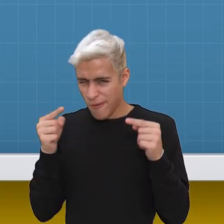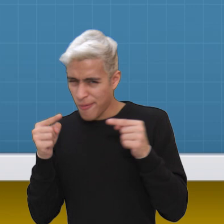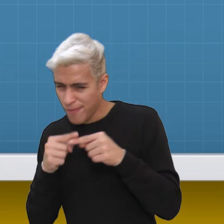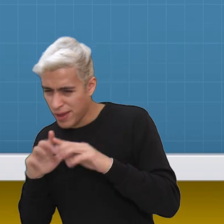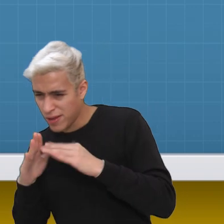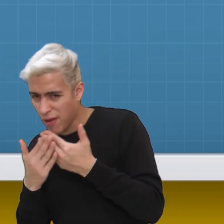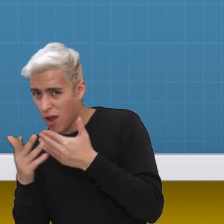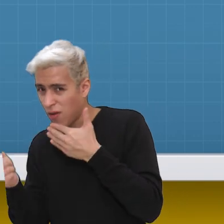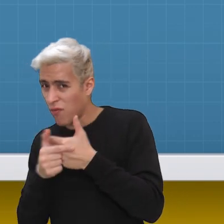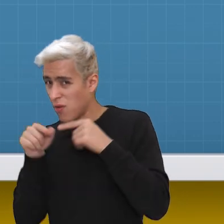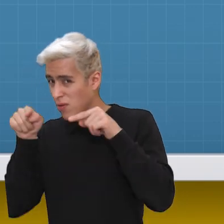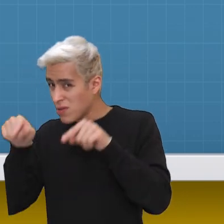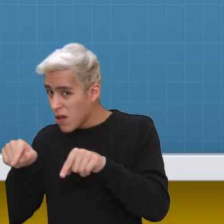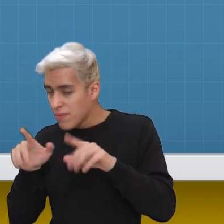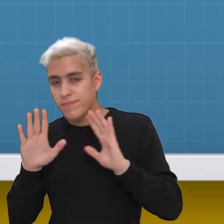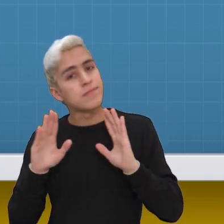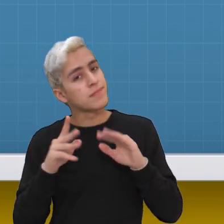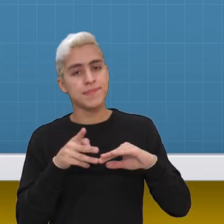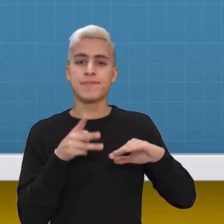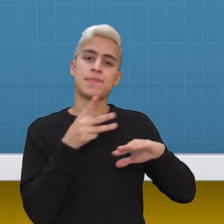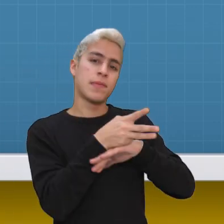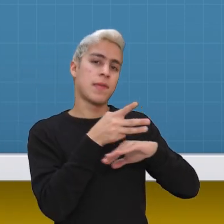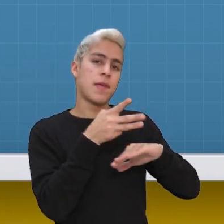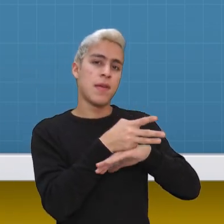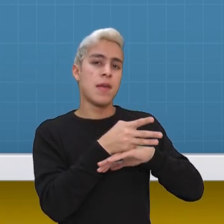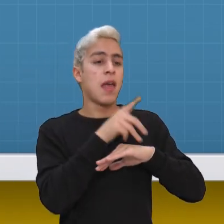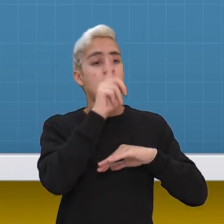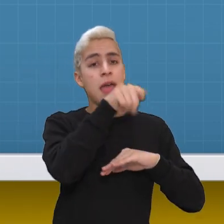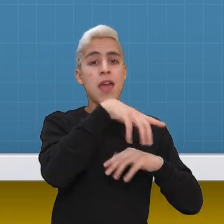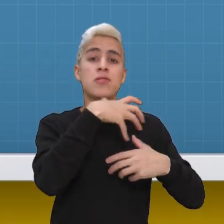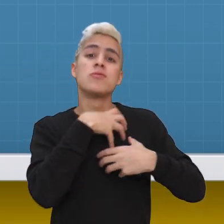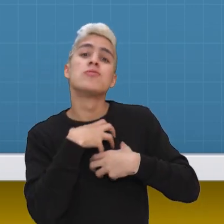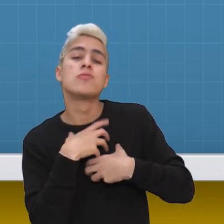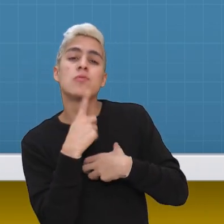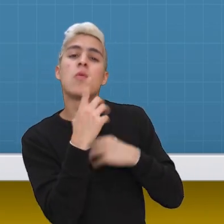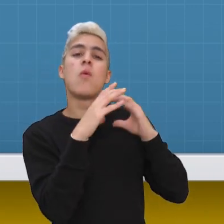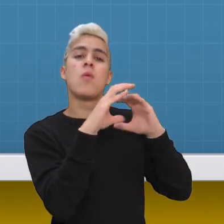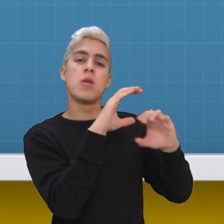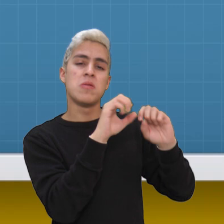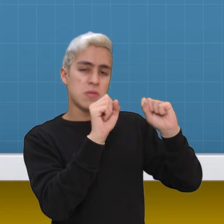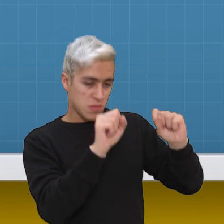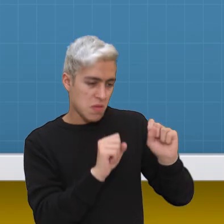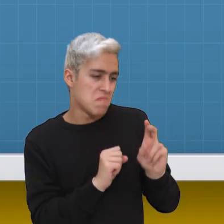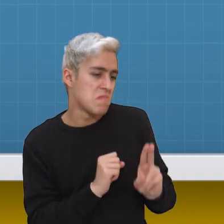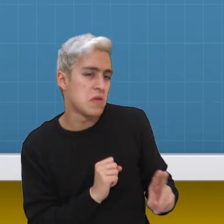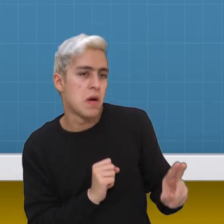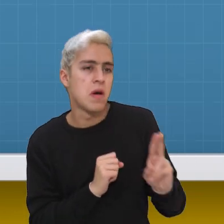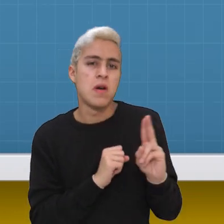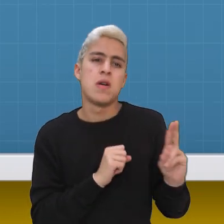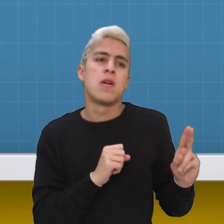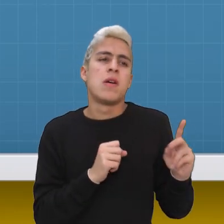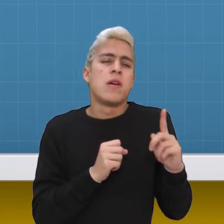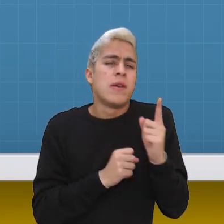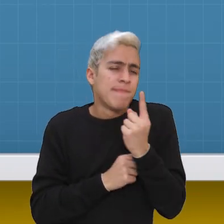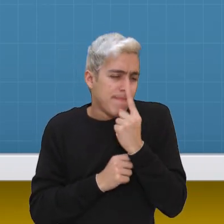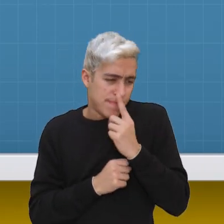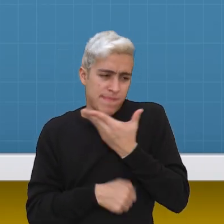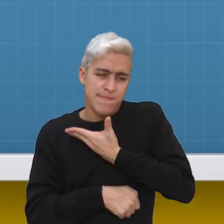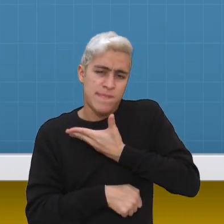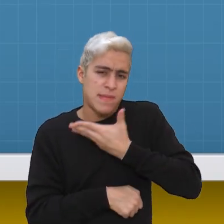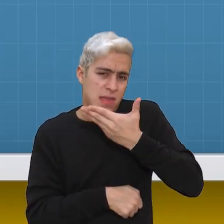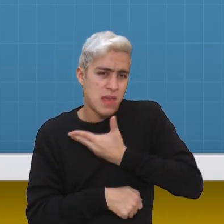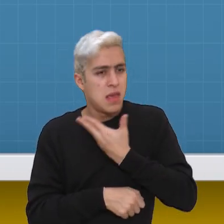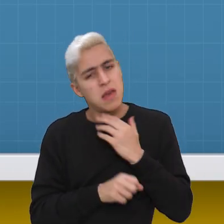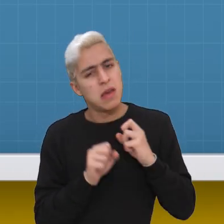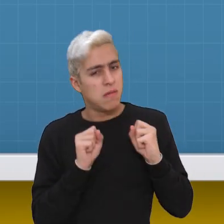Será que é essa a função da escola? Não. O WhatsApp é um meio de comunicação que nós podemos, como é uma coisa